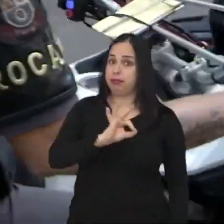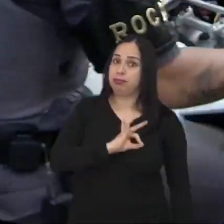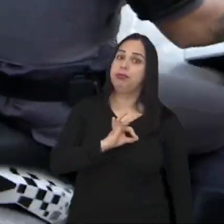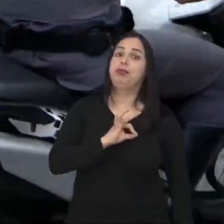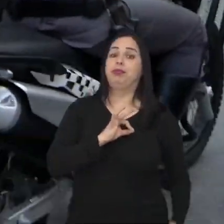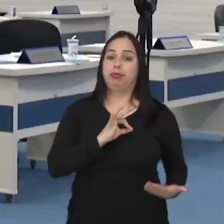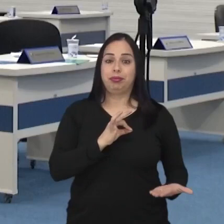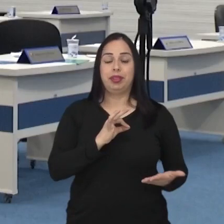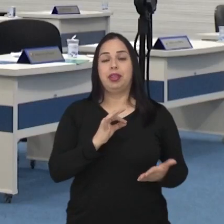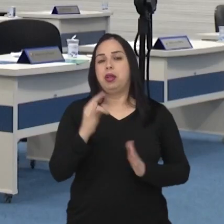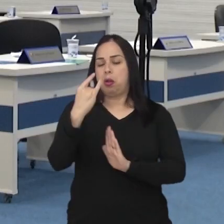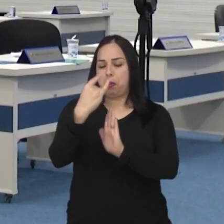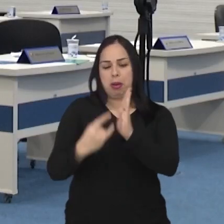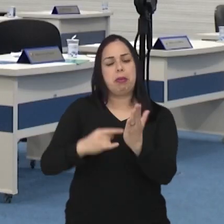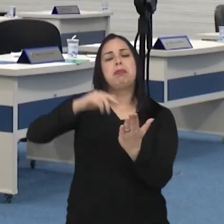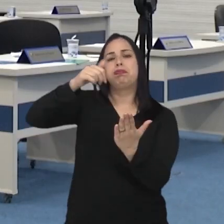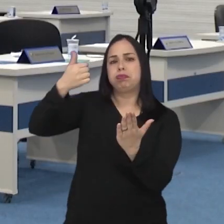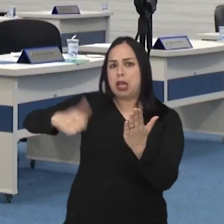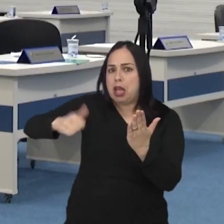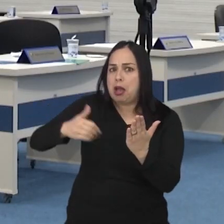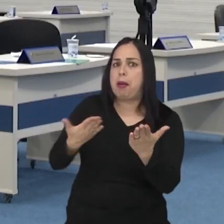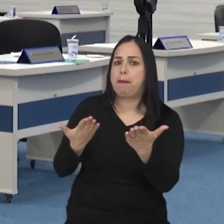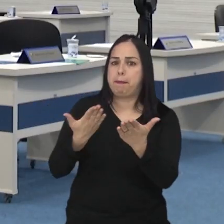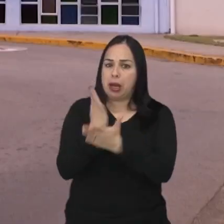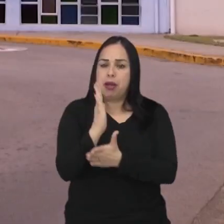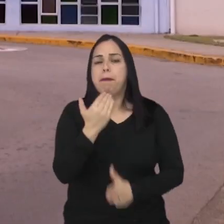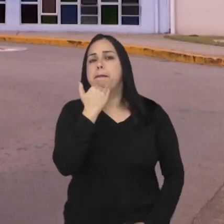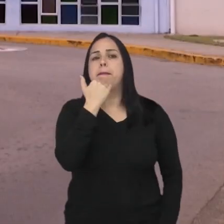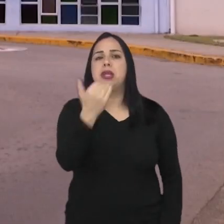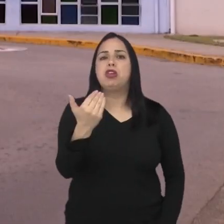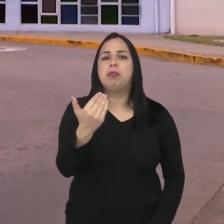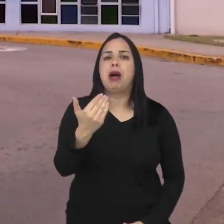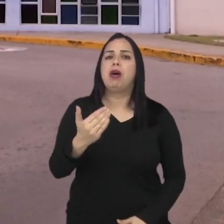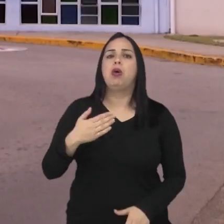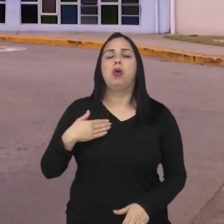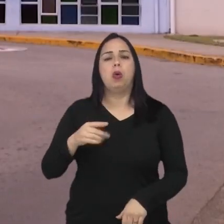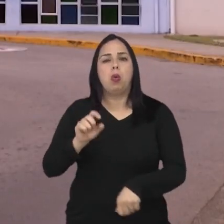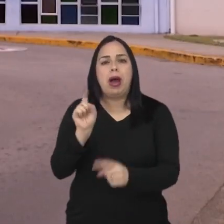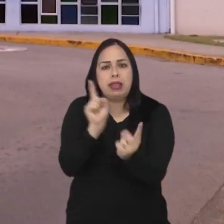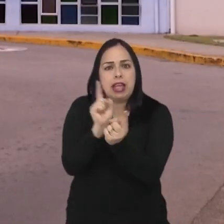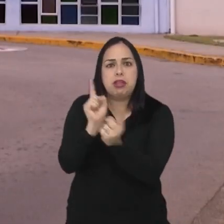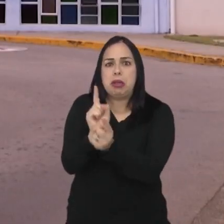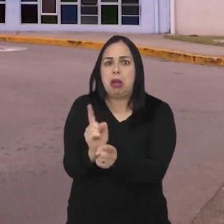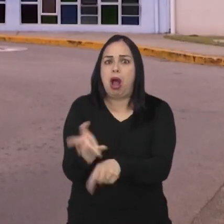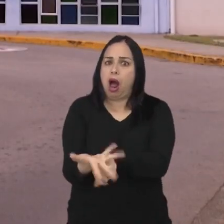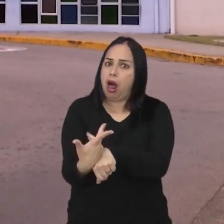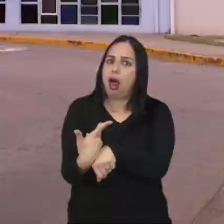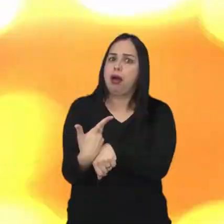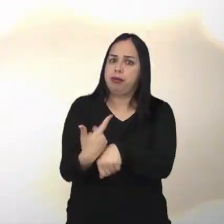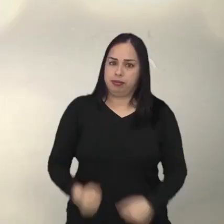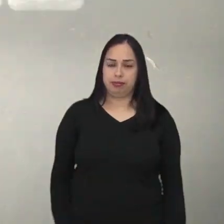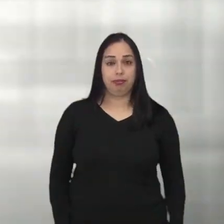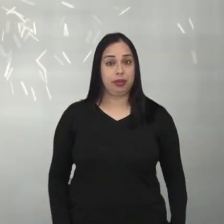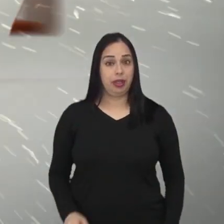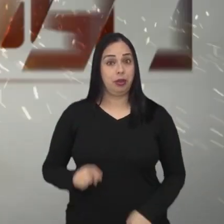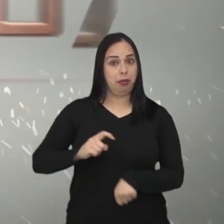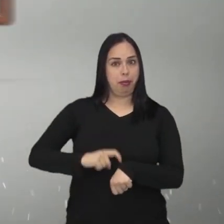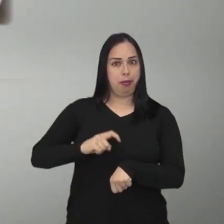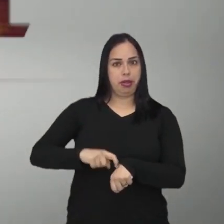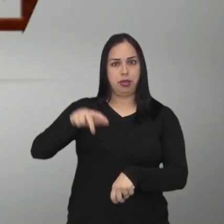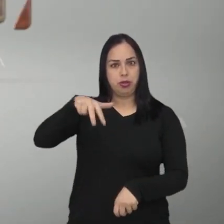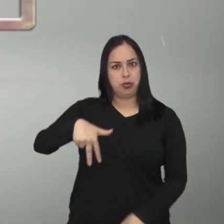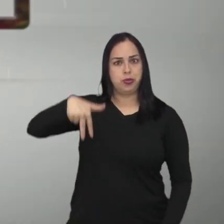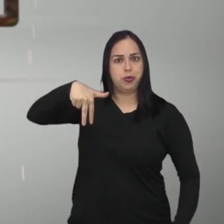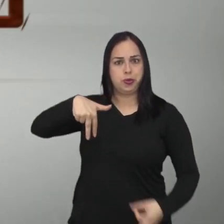alguns bairros. Requerimentos aprovados em plenário também pediam agilidade no atendimento à saúde para a população. Já no Pinga Fogo,